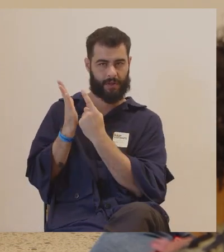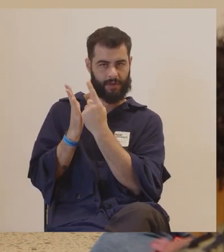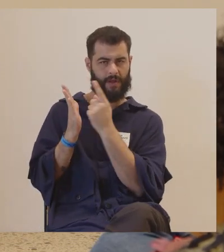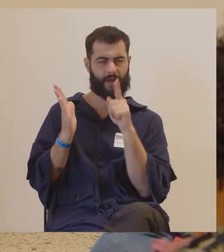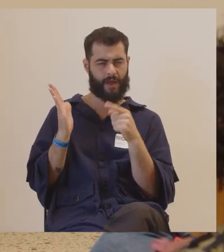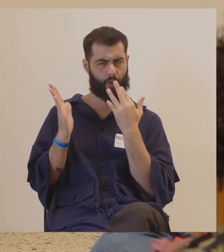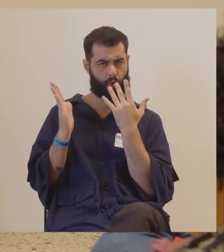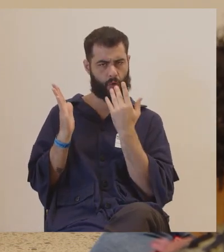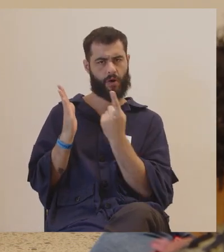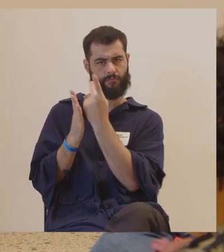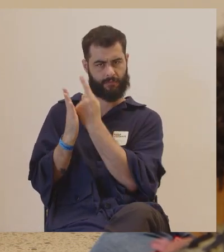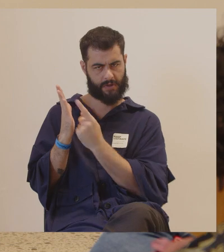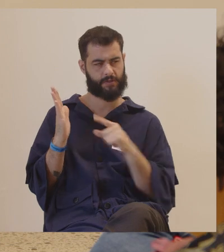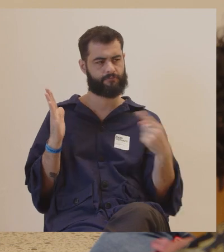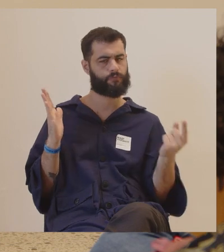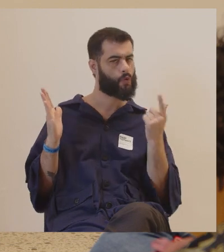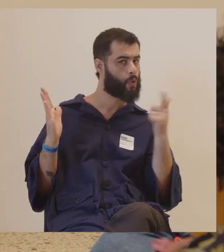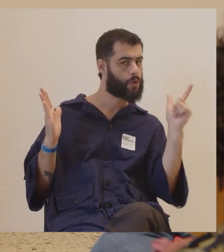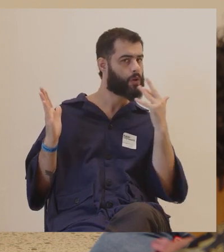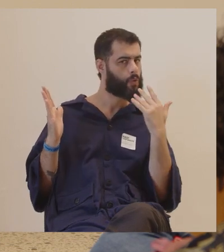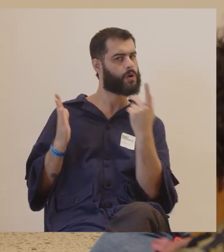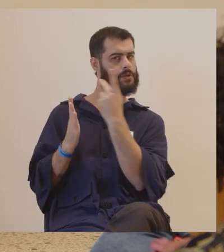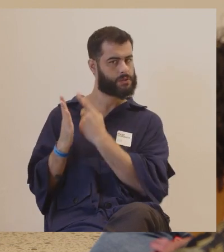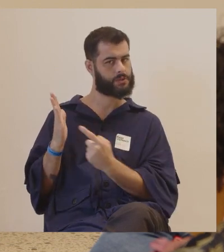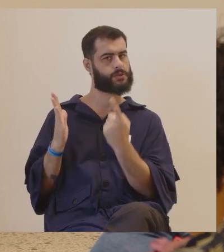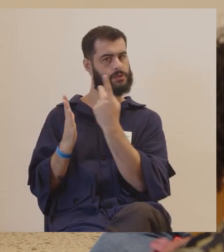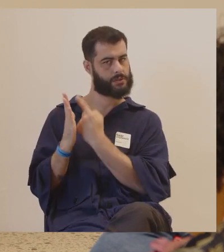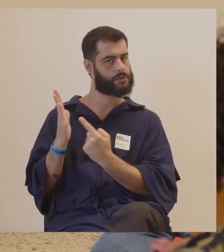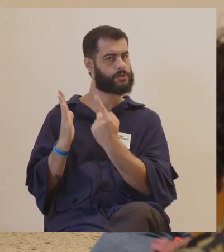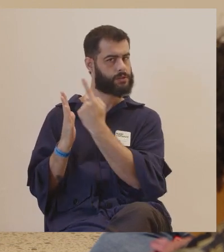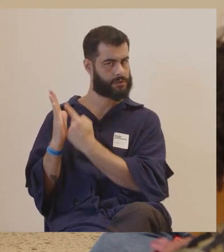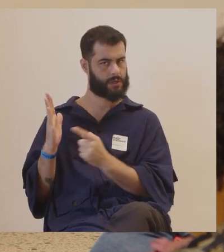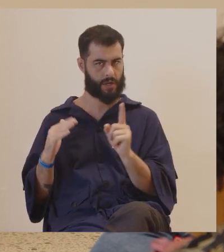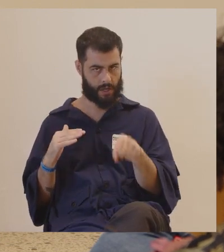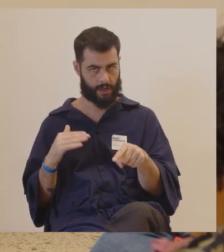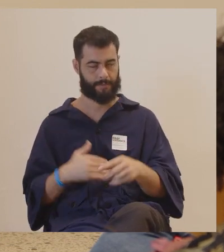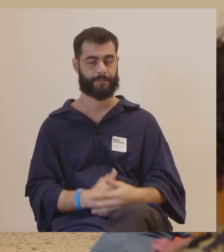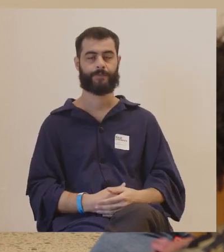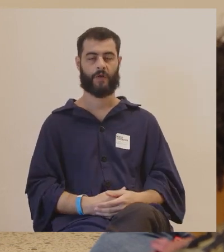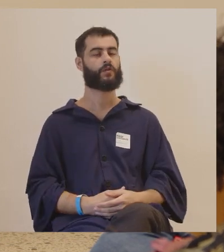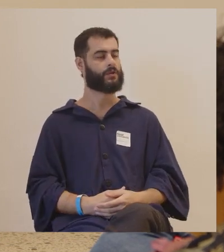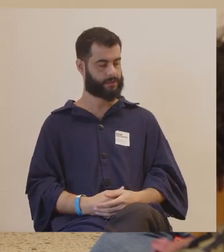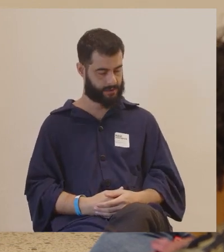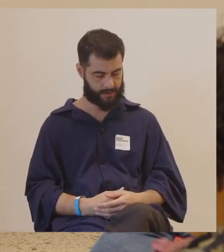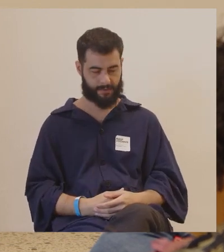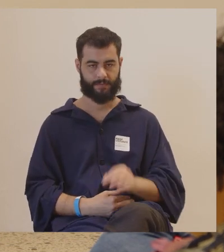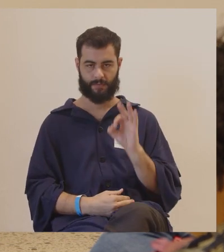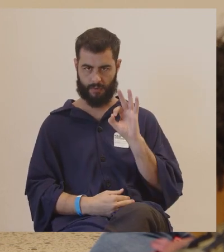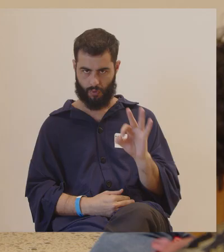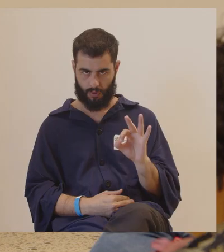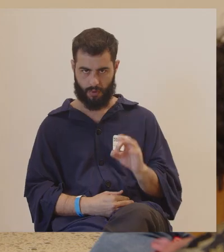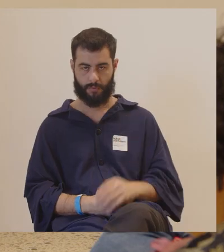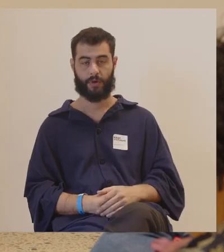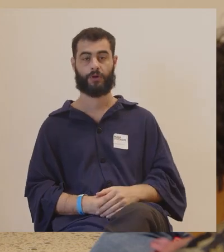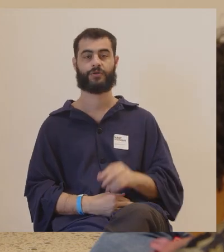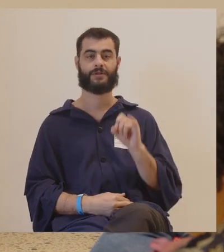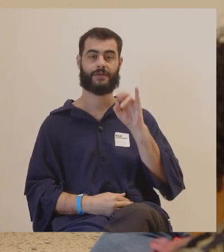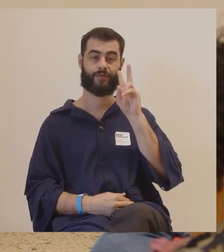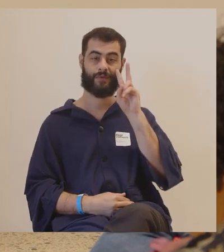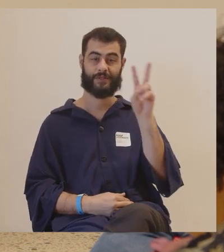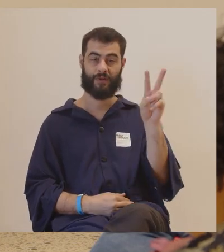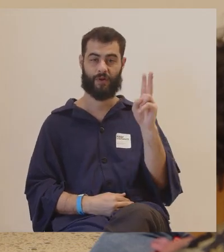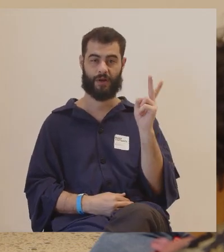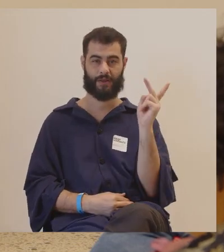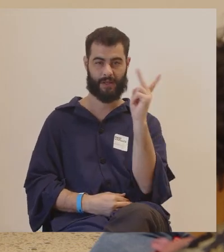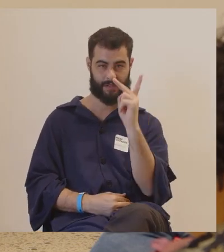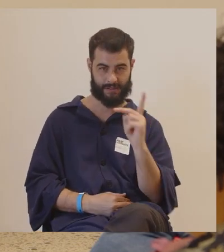tempo? Sim, totalmente, né? Se vocês forem ver de perto a pintura lá, ela tem um gesto longo, né? Ela